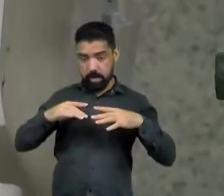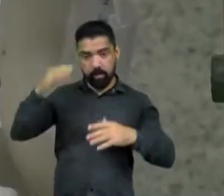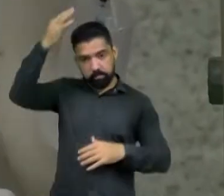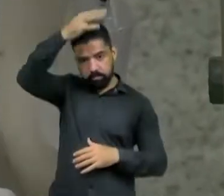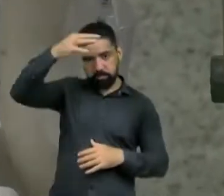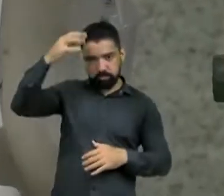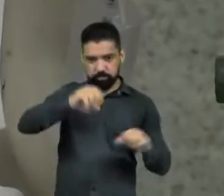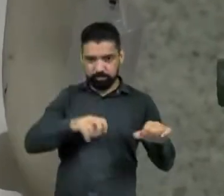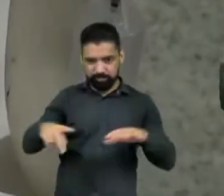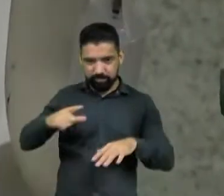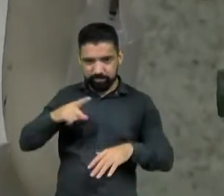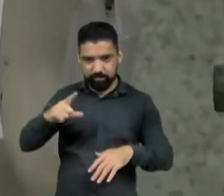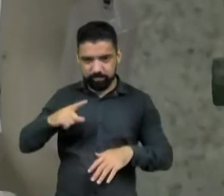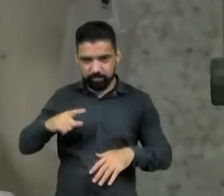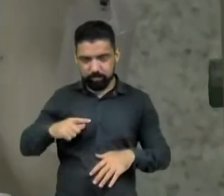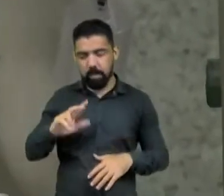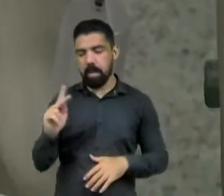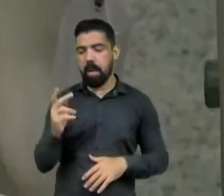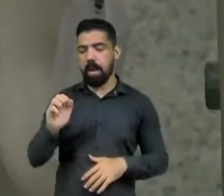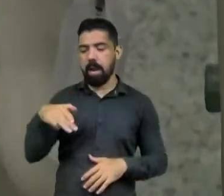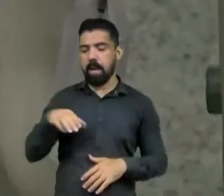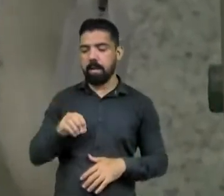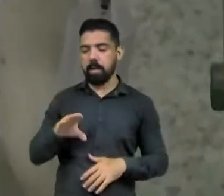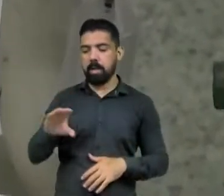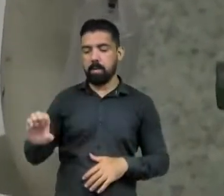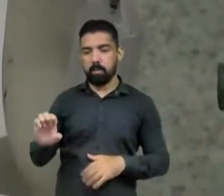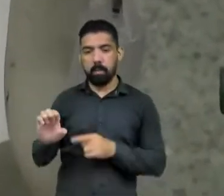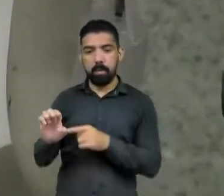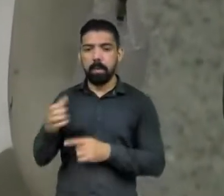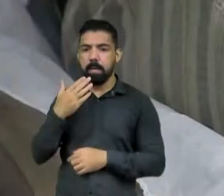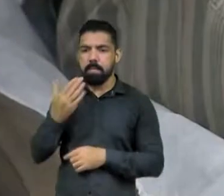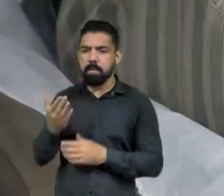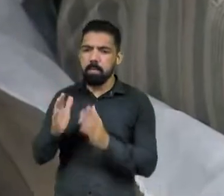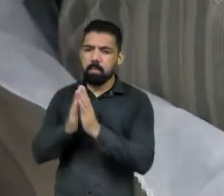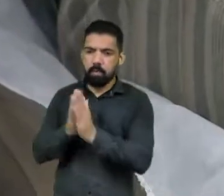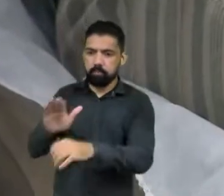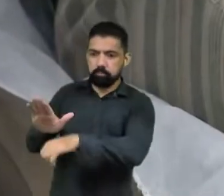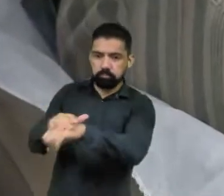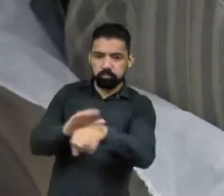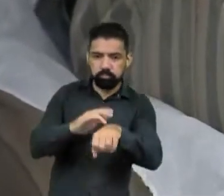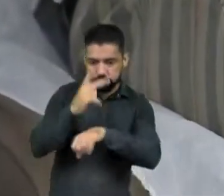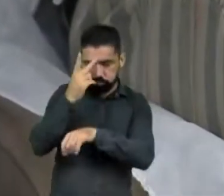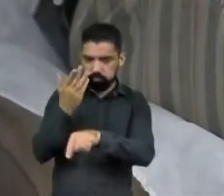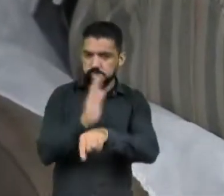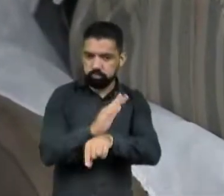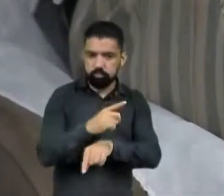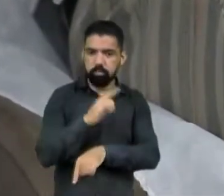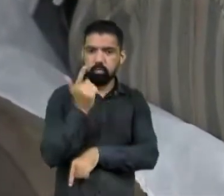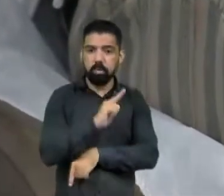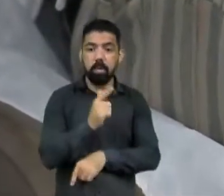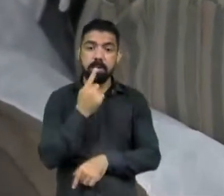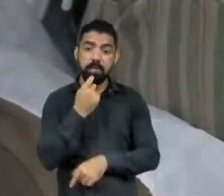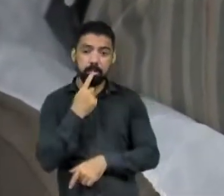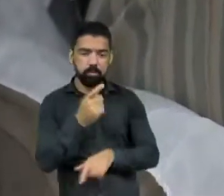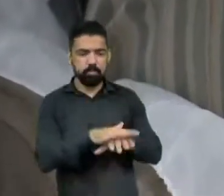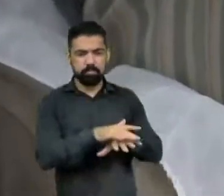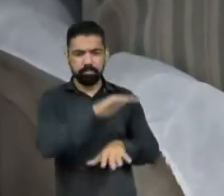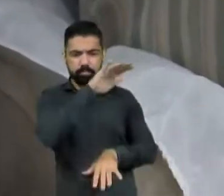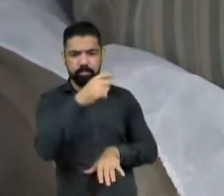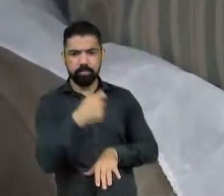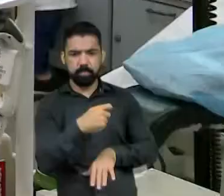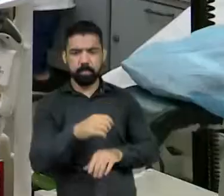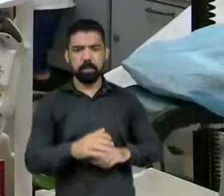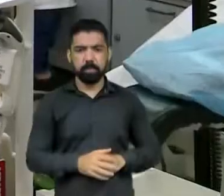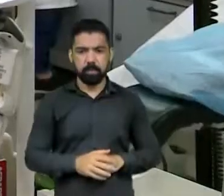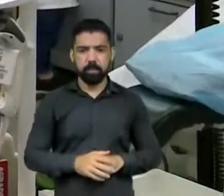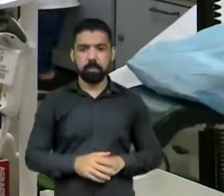o tema Renove a Esperança de Alguém, Doe Sangue, Salve Vidas, a instituição espera sensibilizar antigos e novos